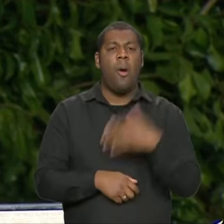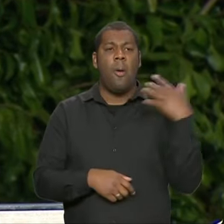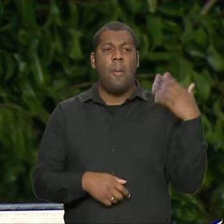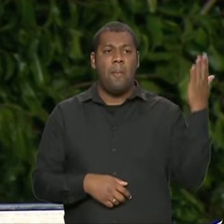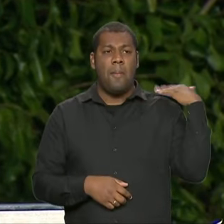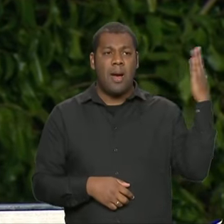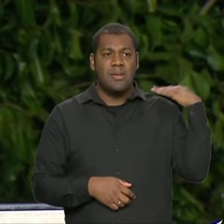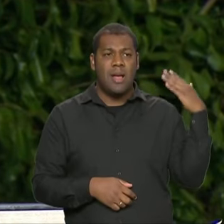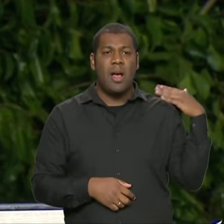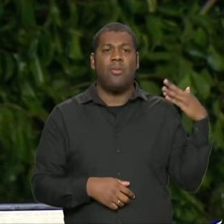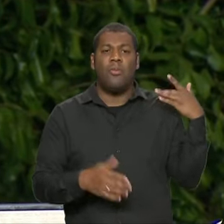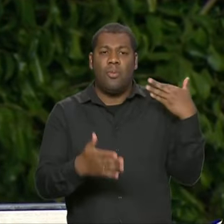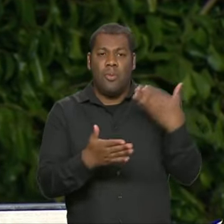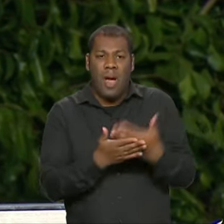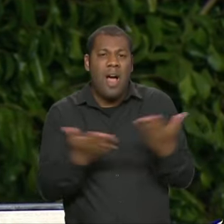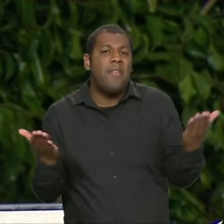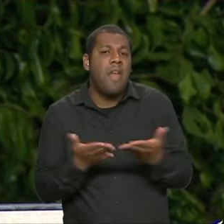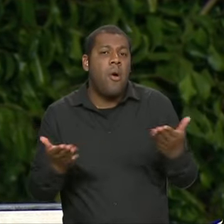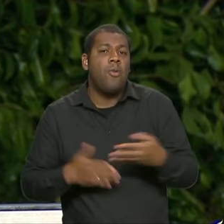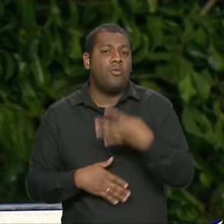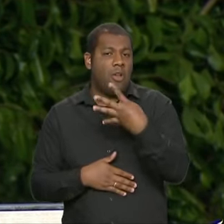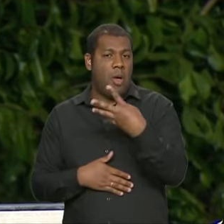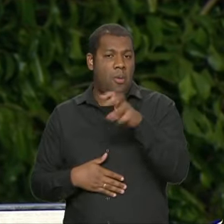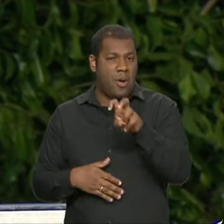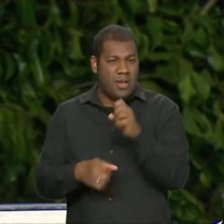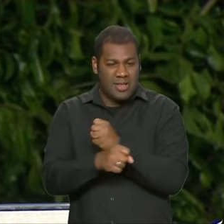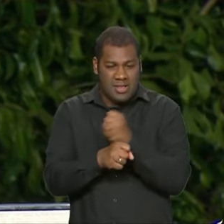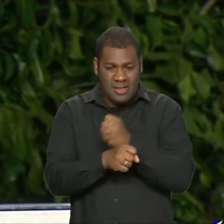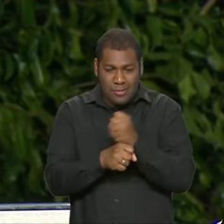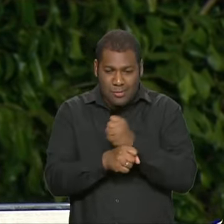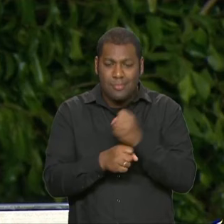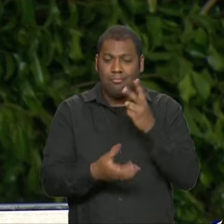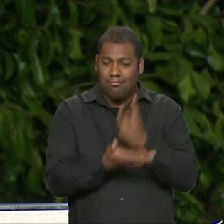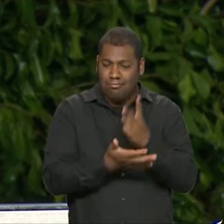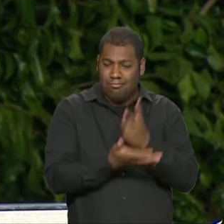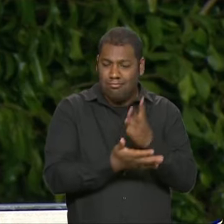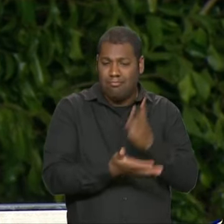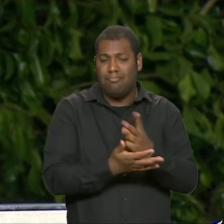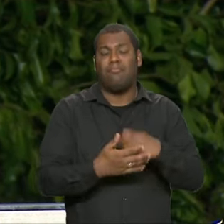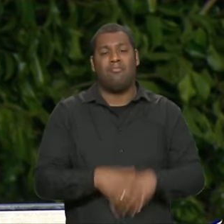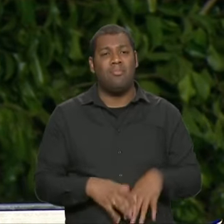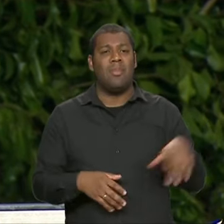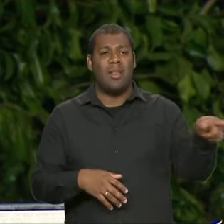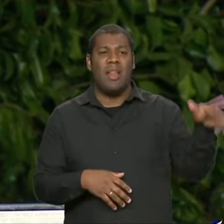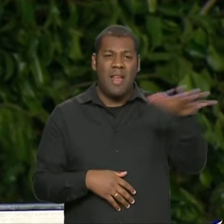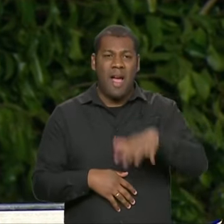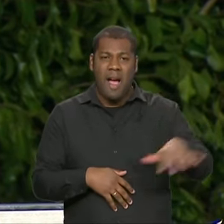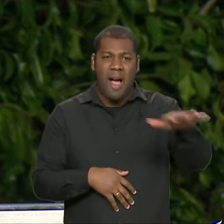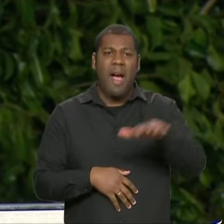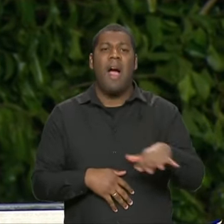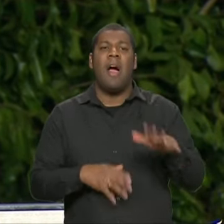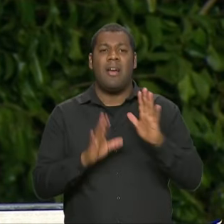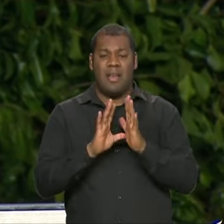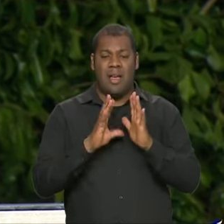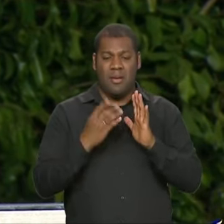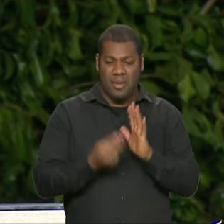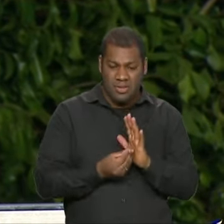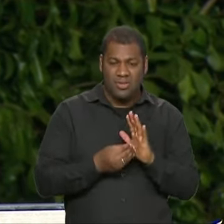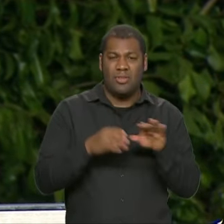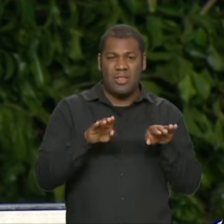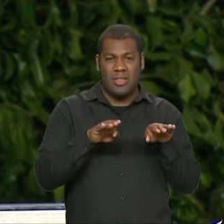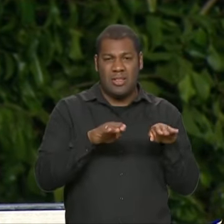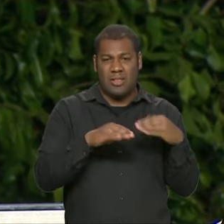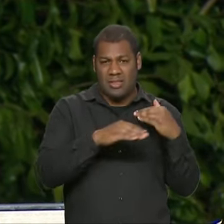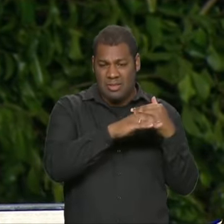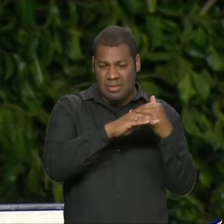visão ainda não foi vencida totalmente. Cada vez que a região amazônica enfrenta níveis de